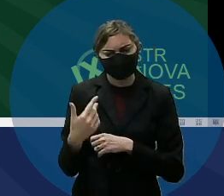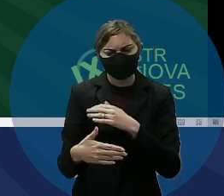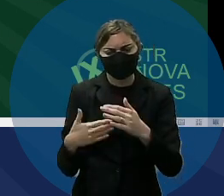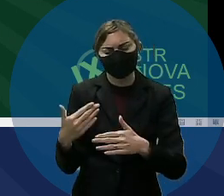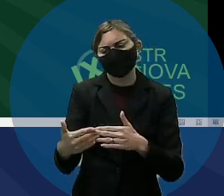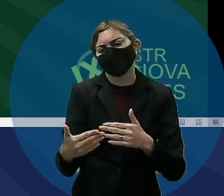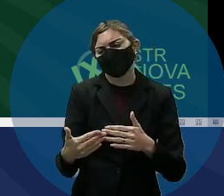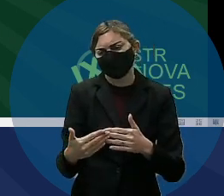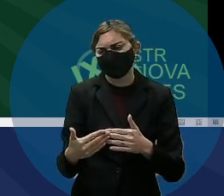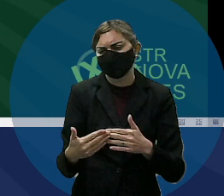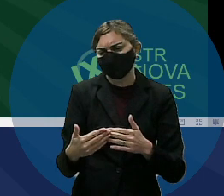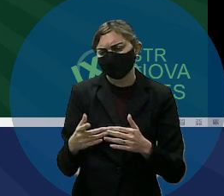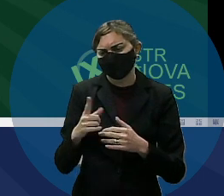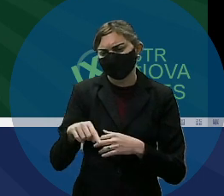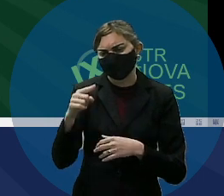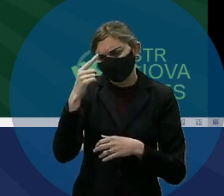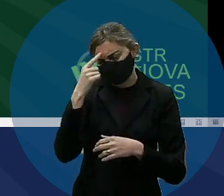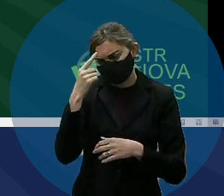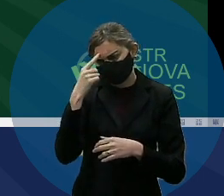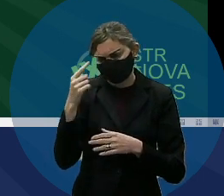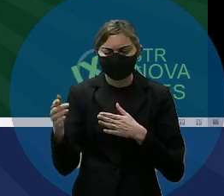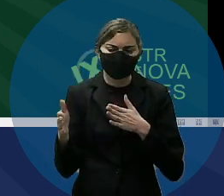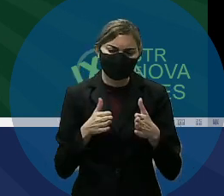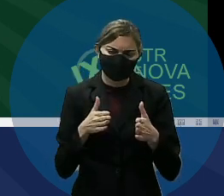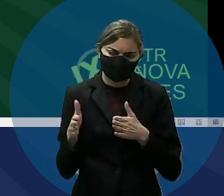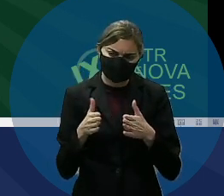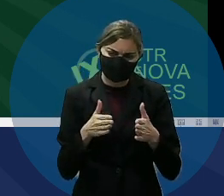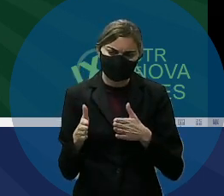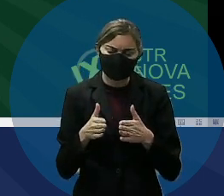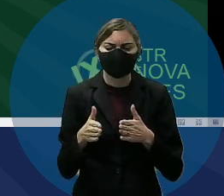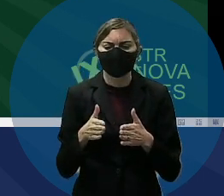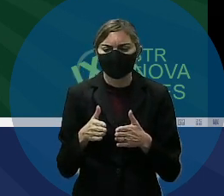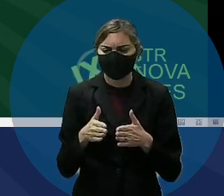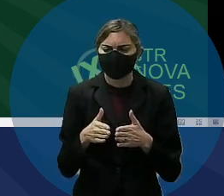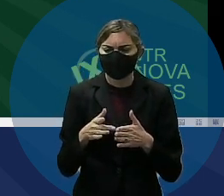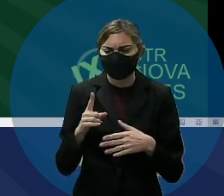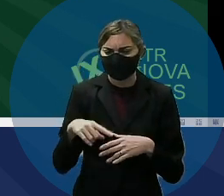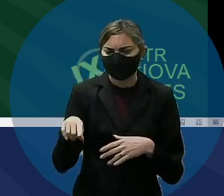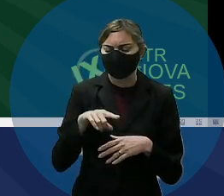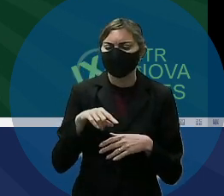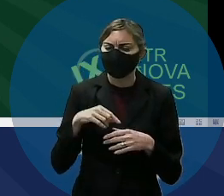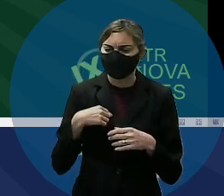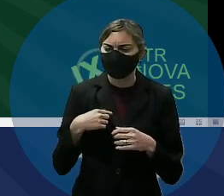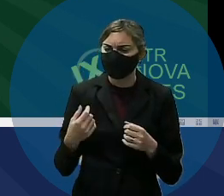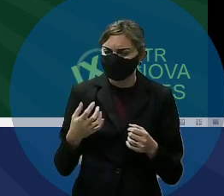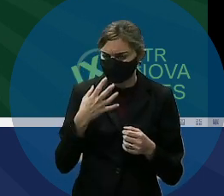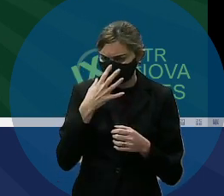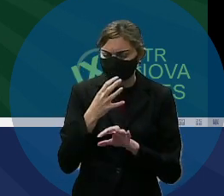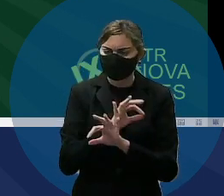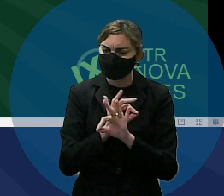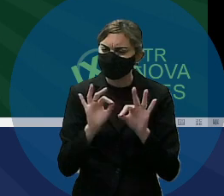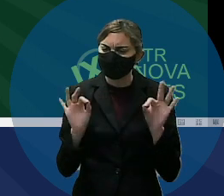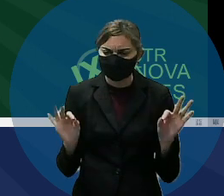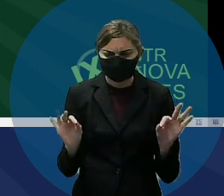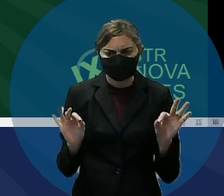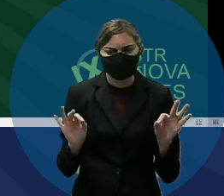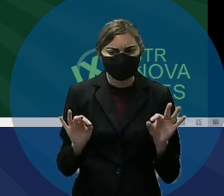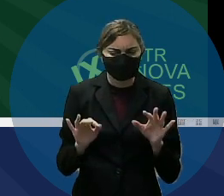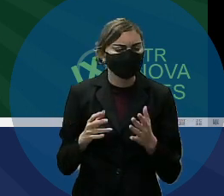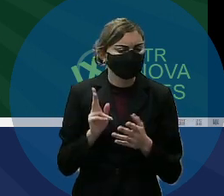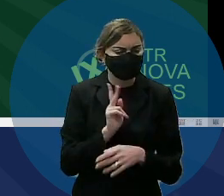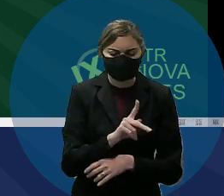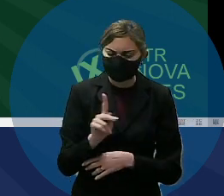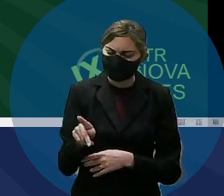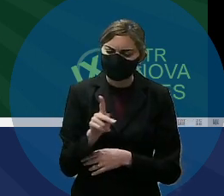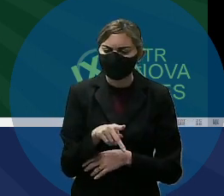ela estava pensando naquele momento, tal. E foi bem surpreendente, né? Os professores,